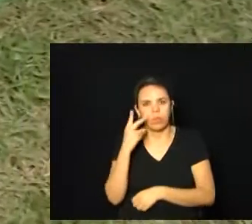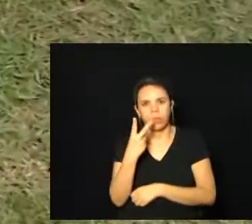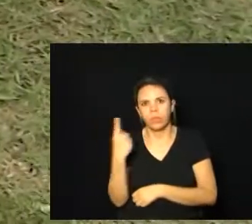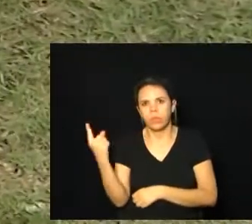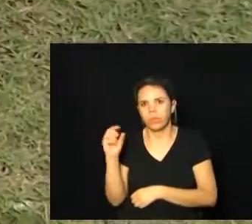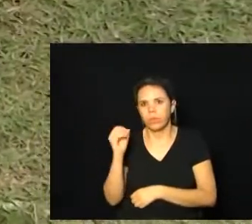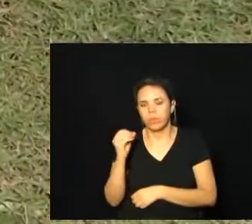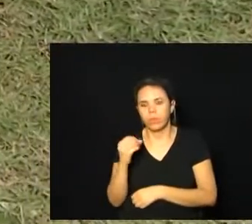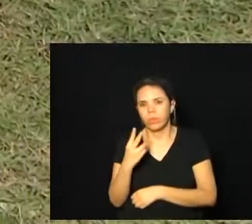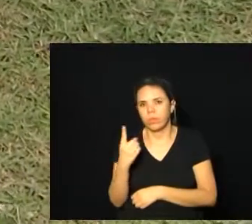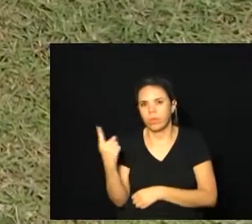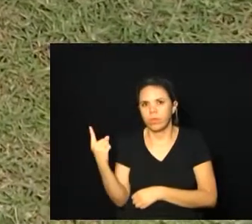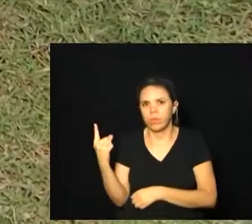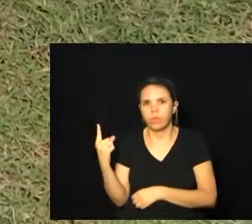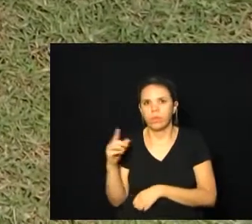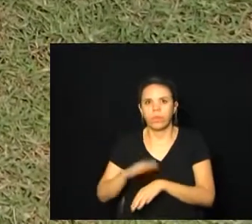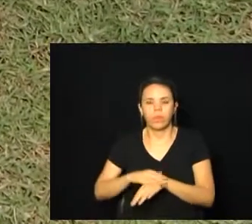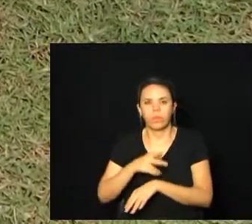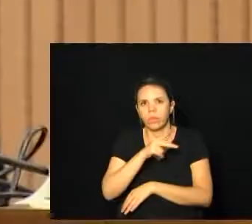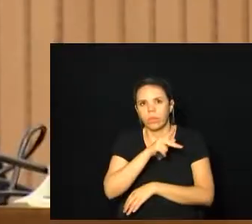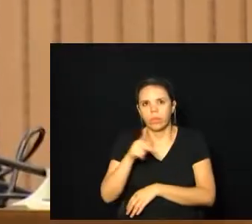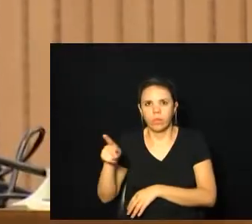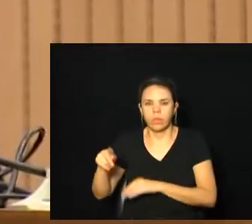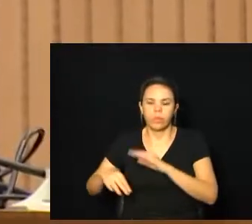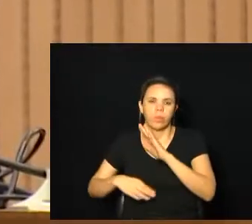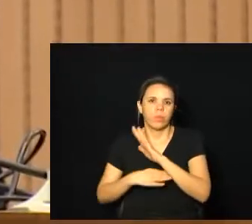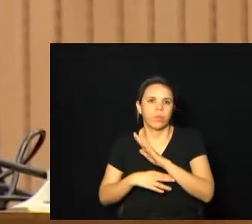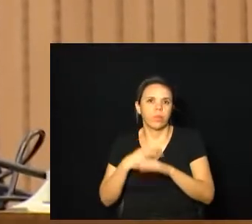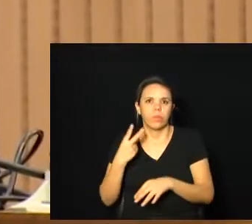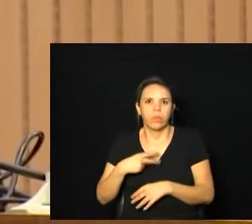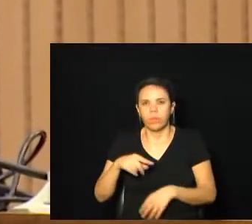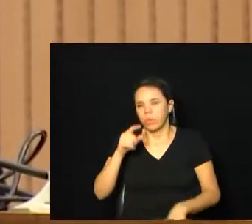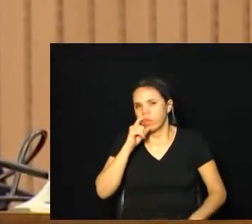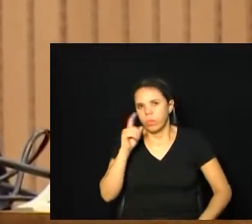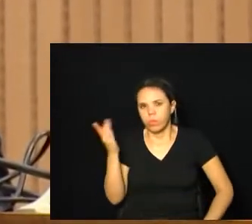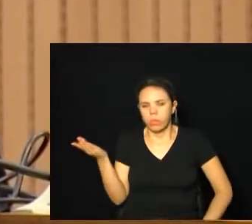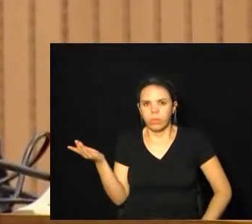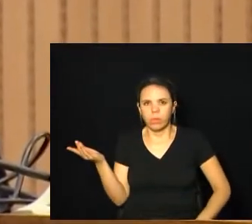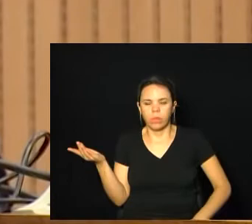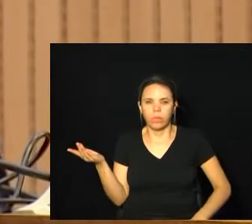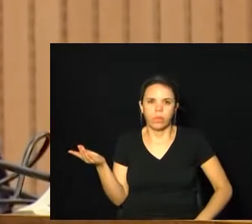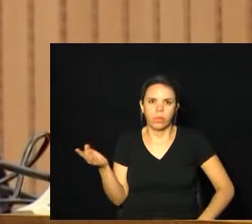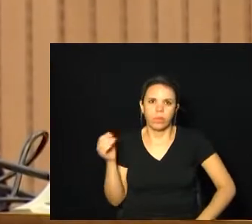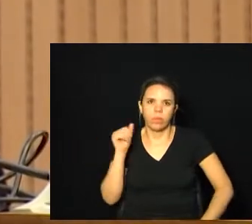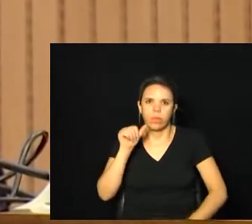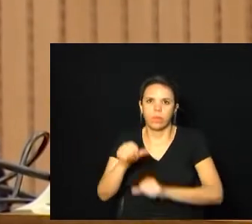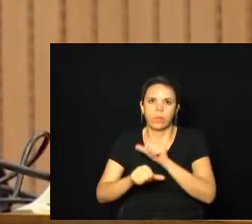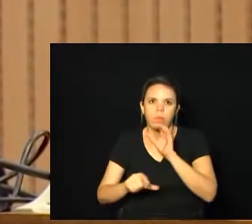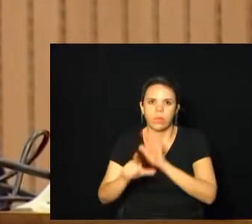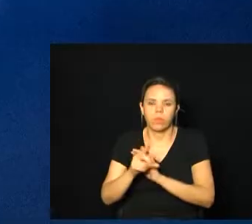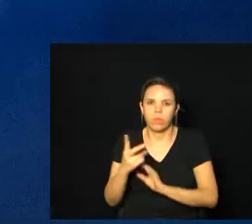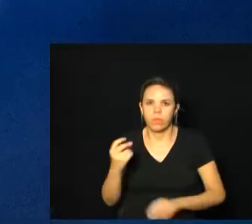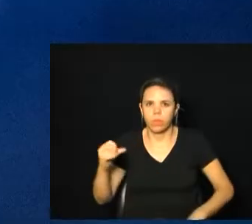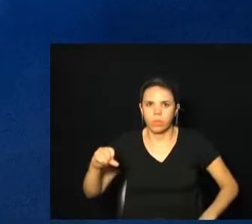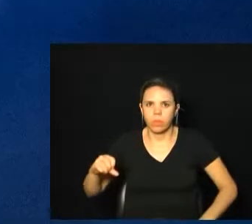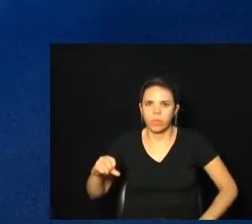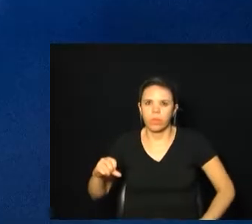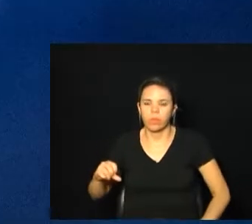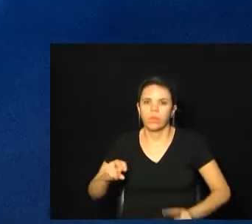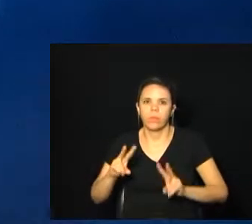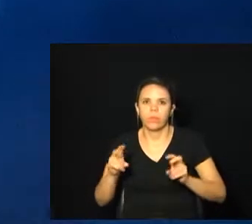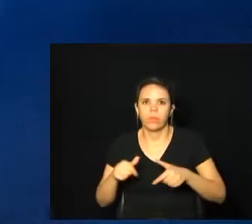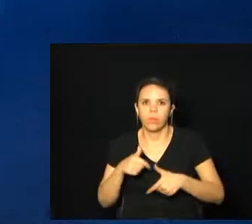de 2021, de autoria do presidente da Câmara, o vereador Zé Carlos, altera a Lei de 2009, que trata